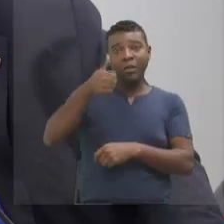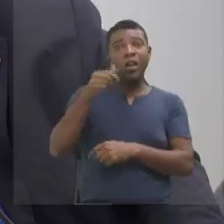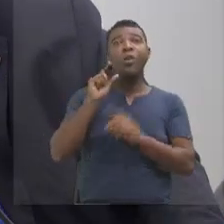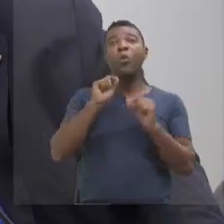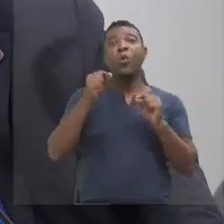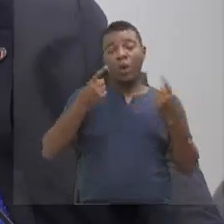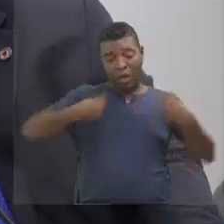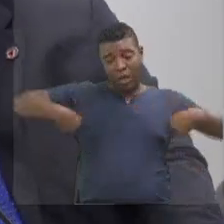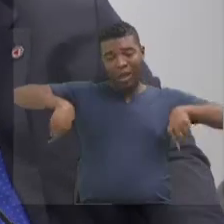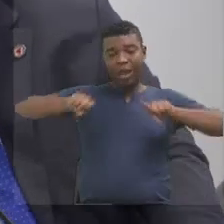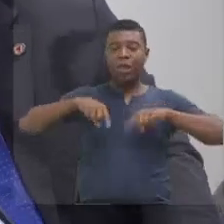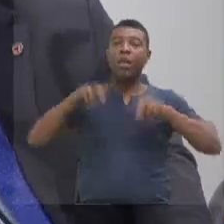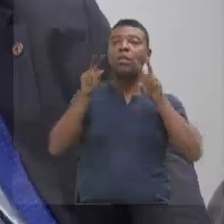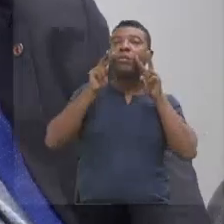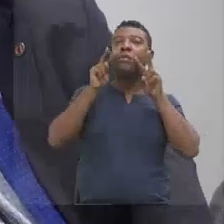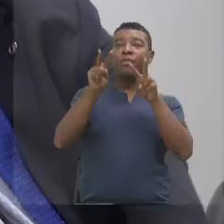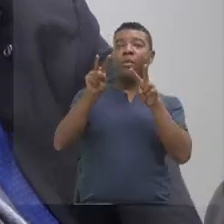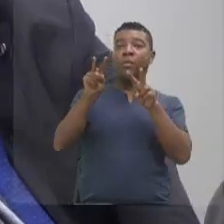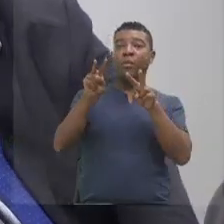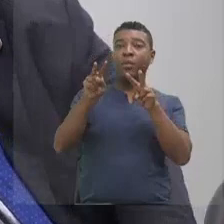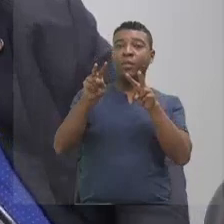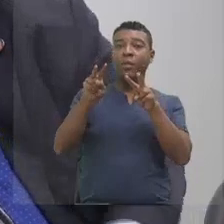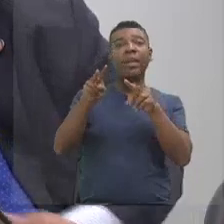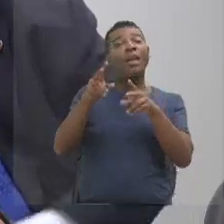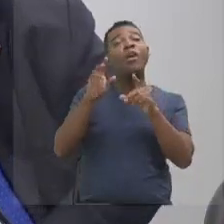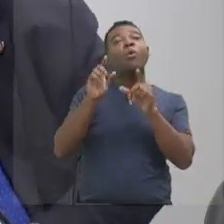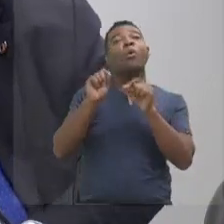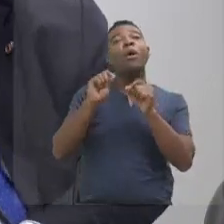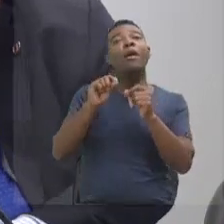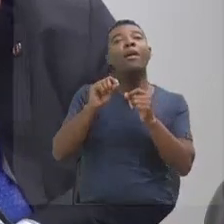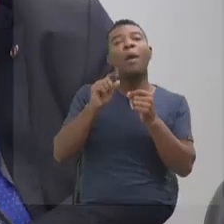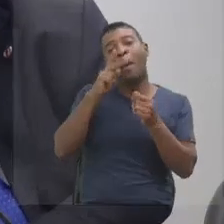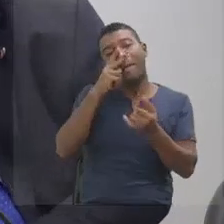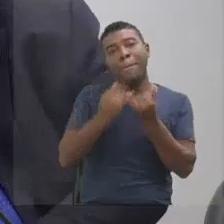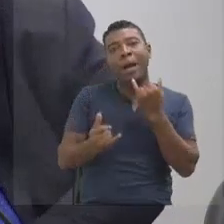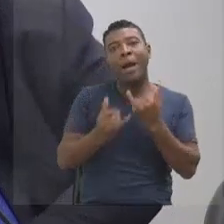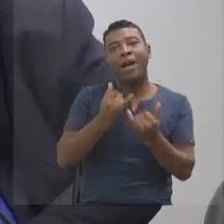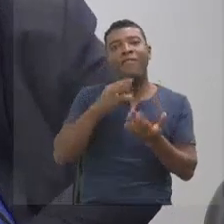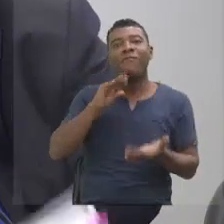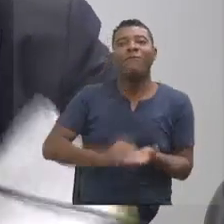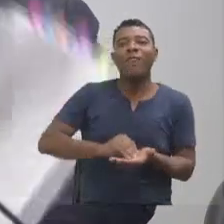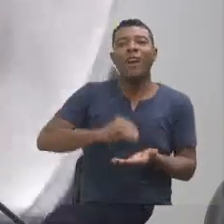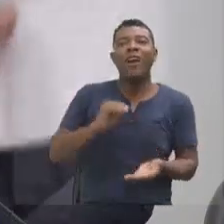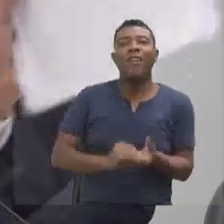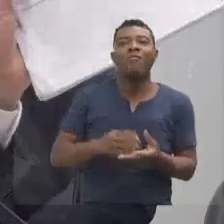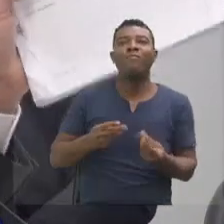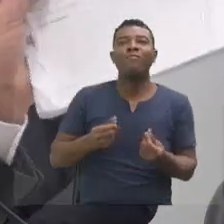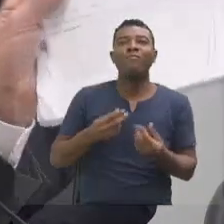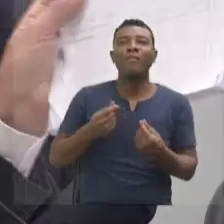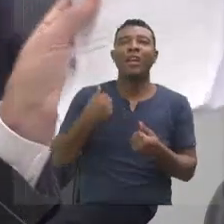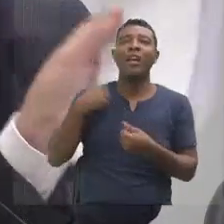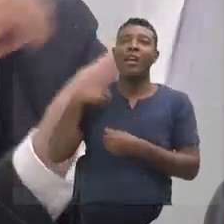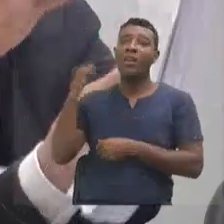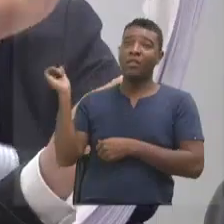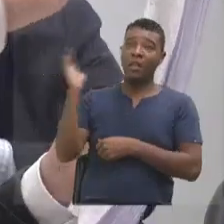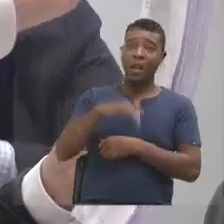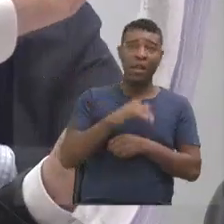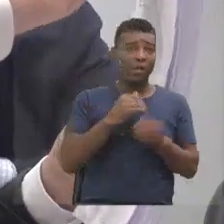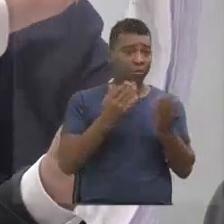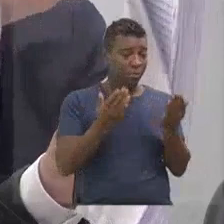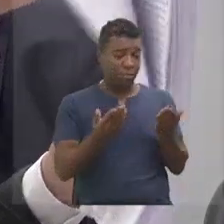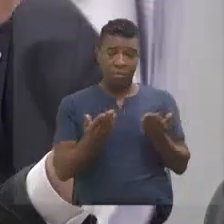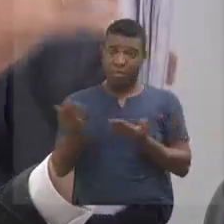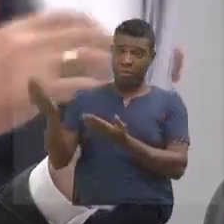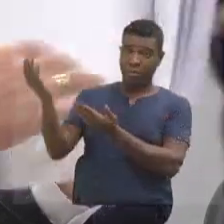Dr Fábio que houve um atropelamento eu tenho aqui um dossiê